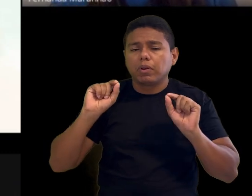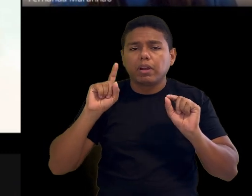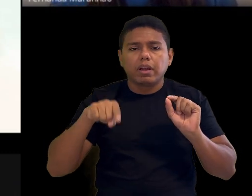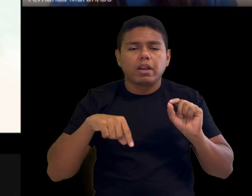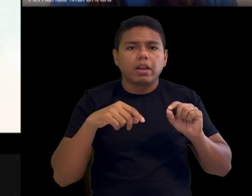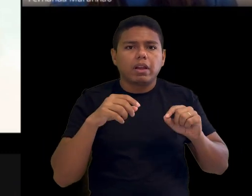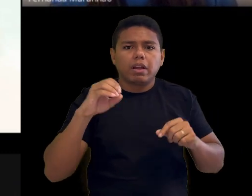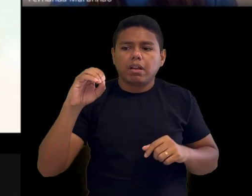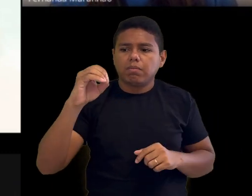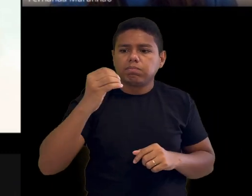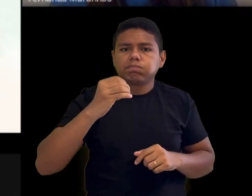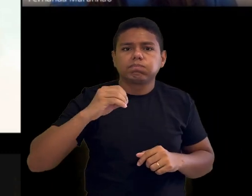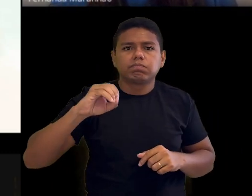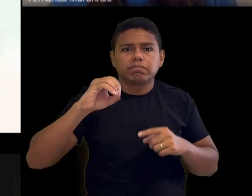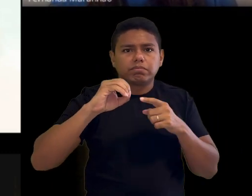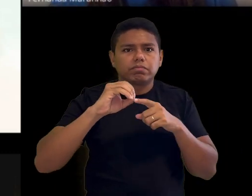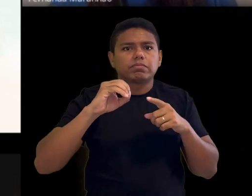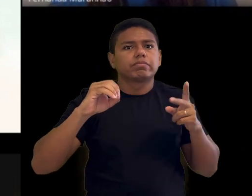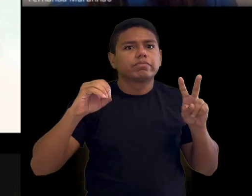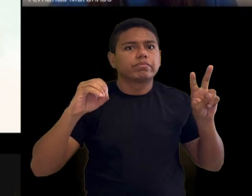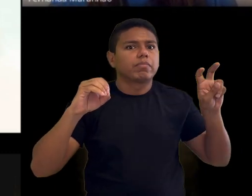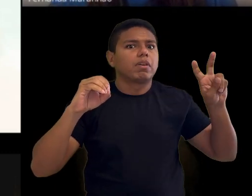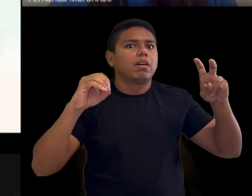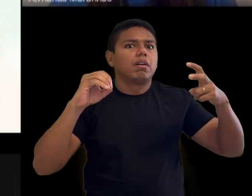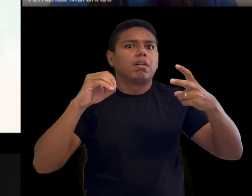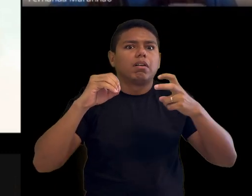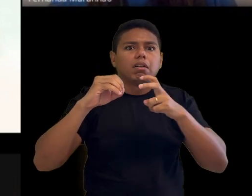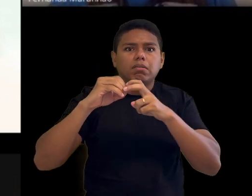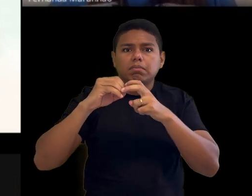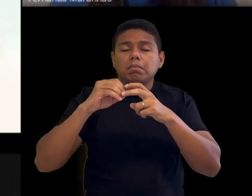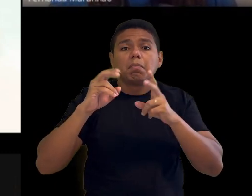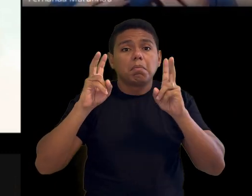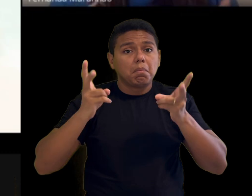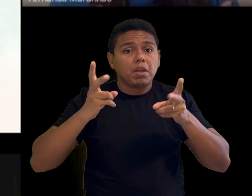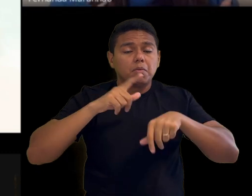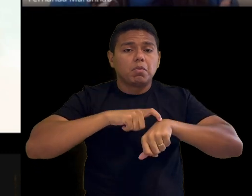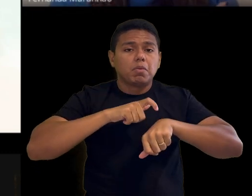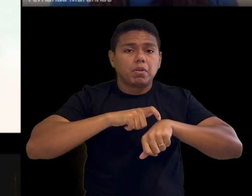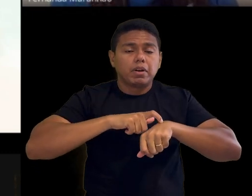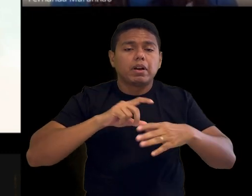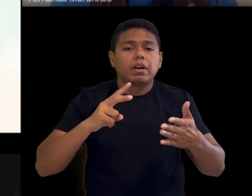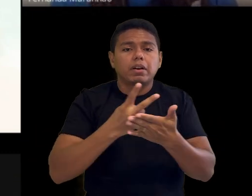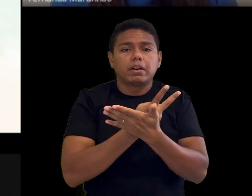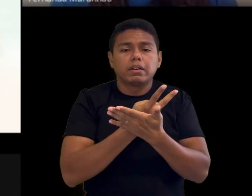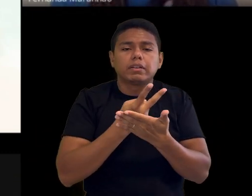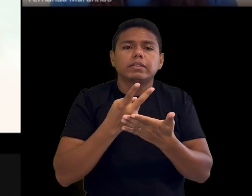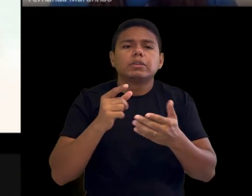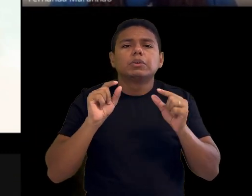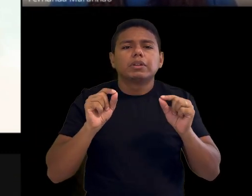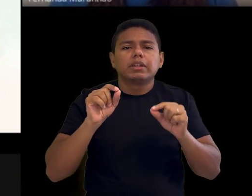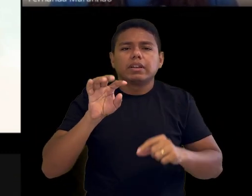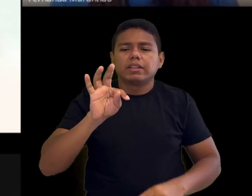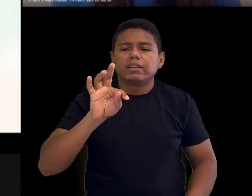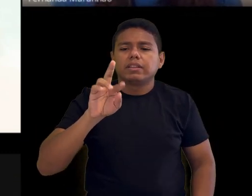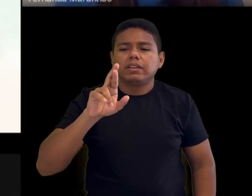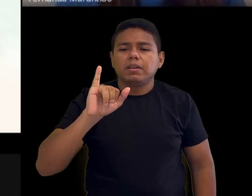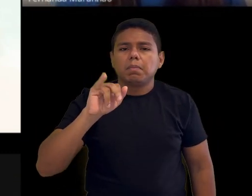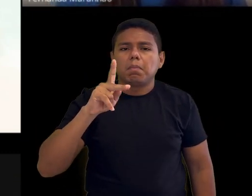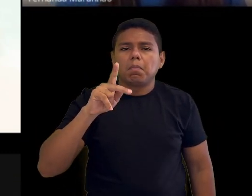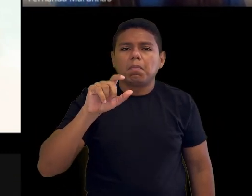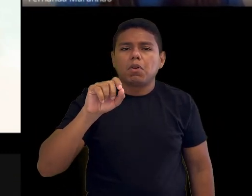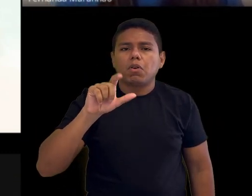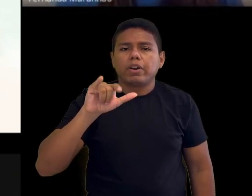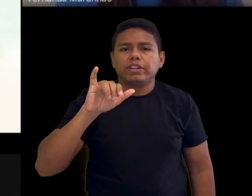2 espermatozoides simultaneamente, de forma que acontece uma triploidia, ou seja, o material genético não mais contém